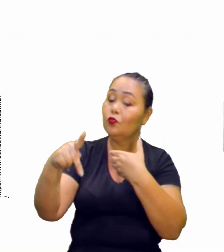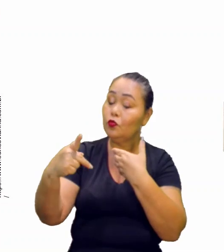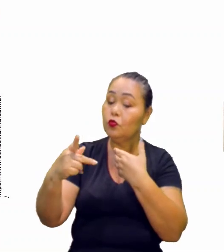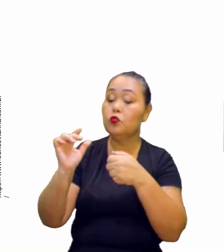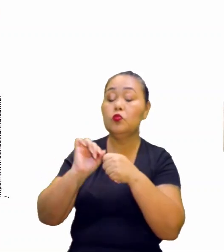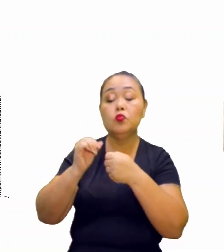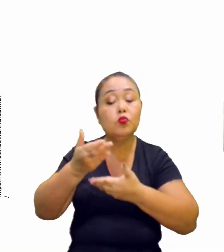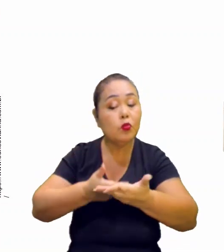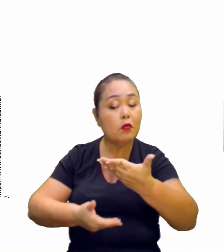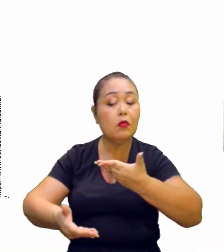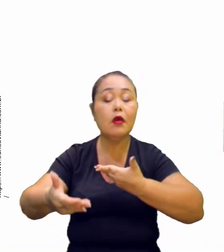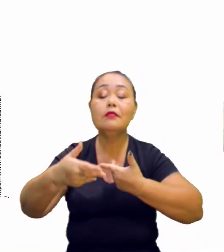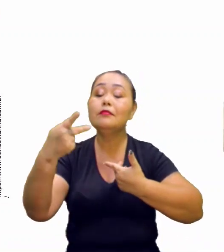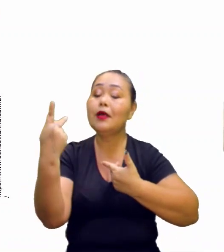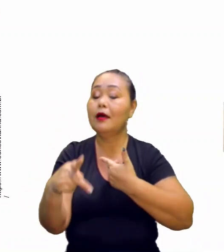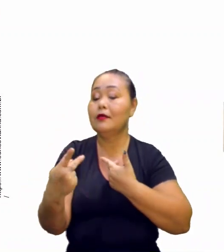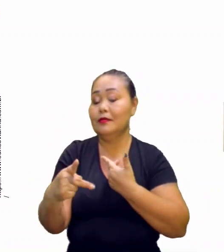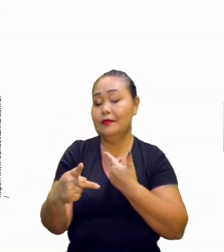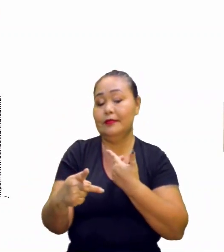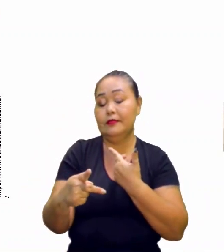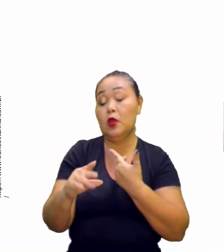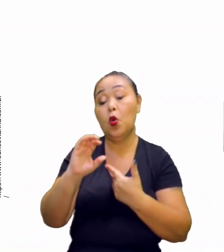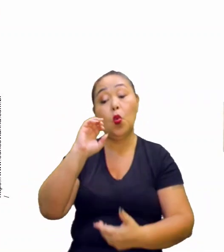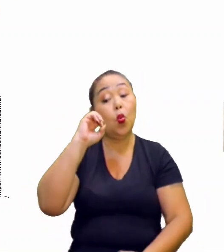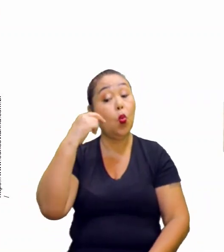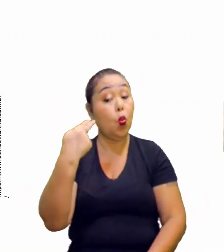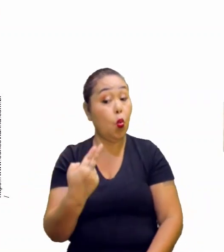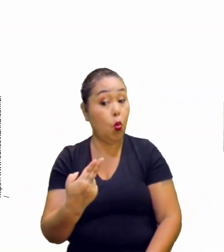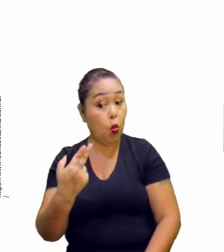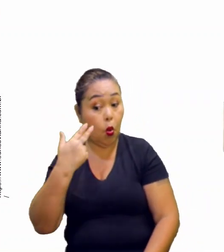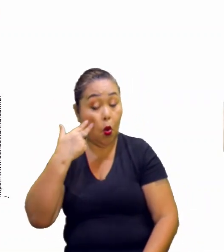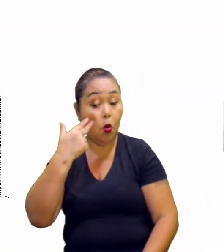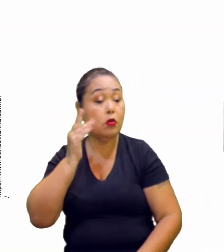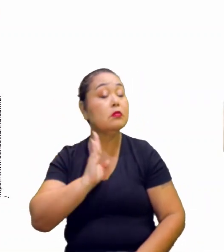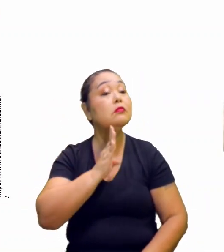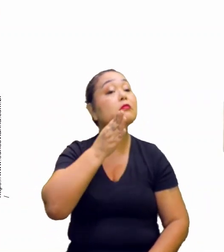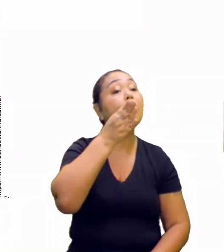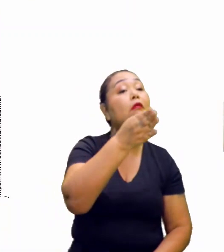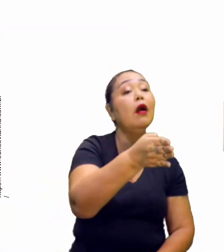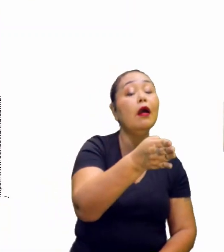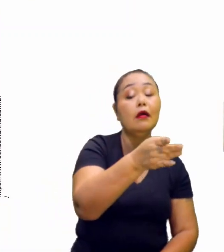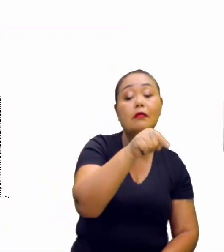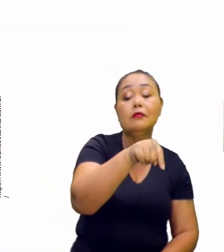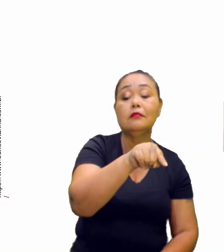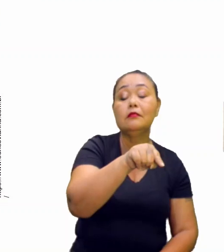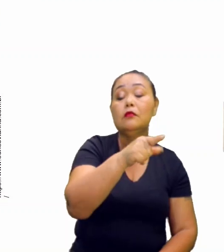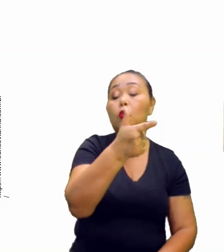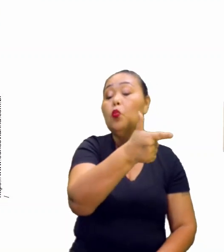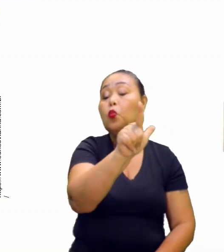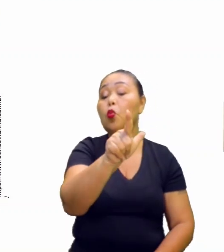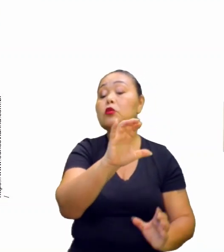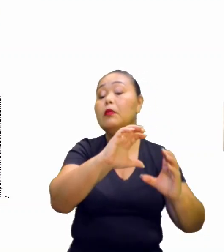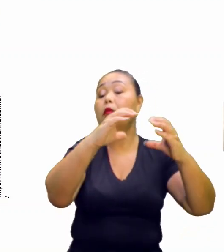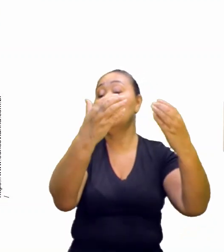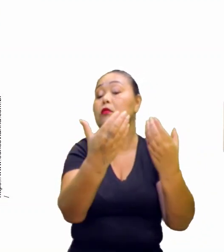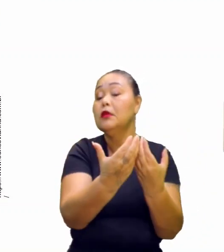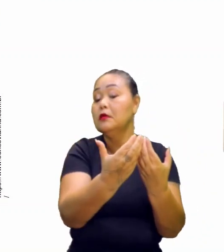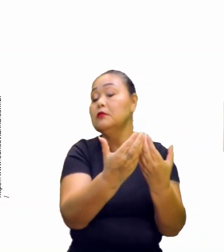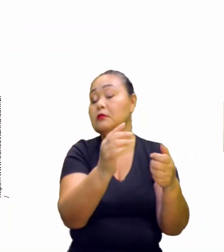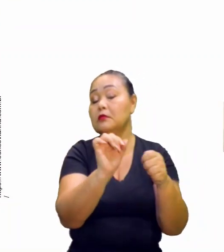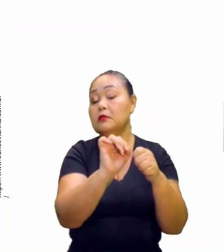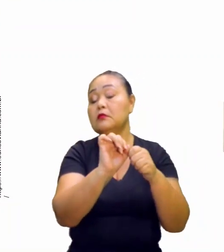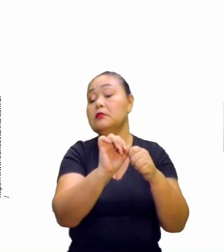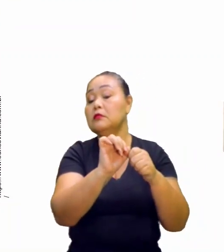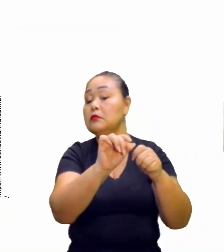meu comércio local, ou a um comércio que eu vá atender para uma outra comunidade que